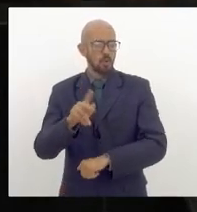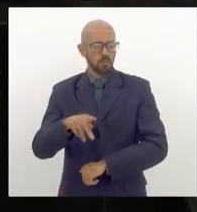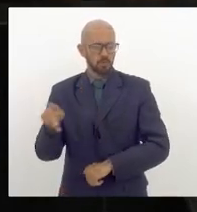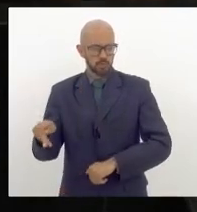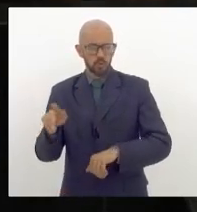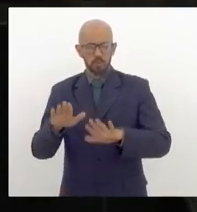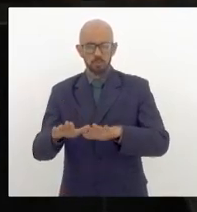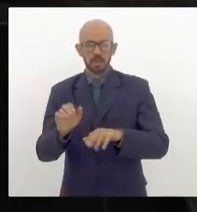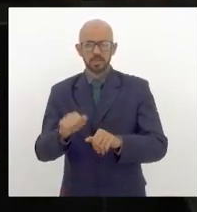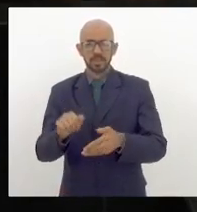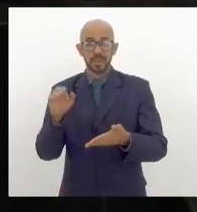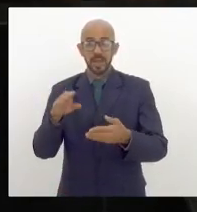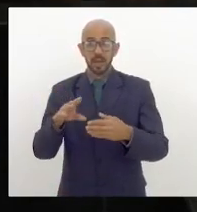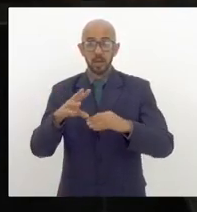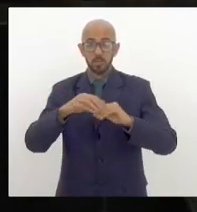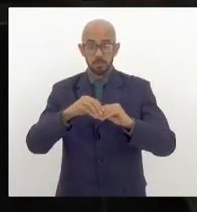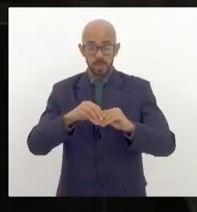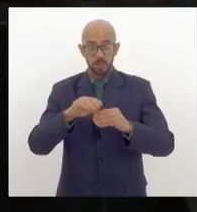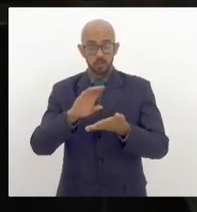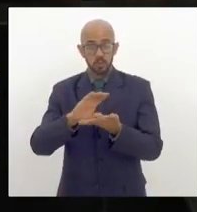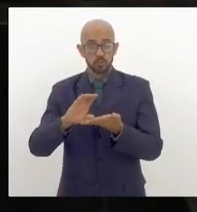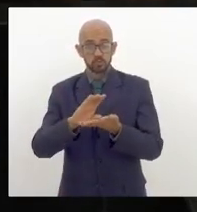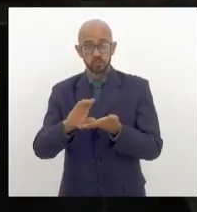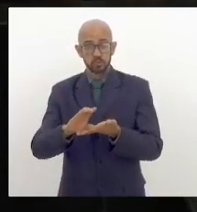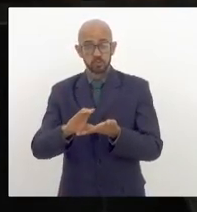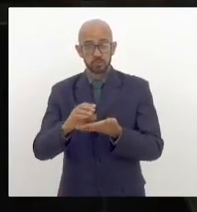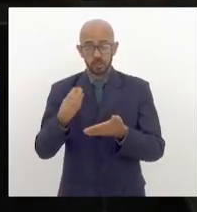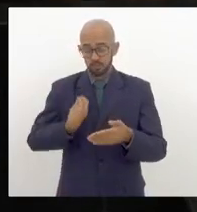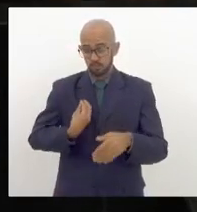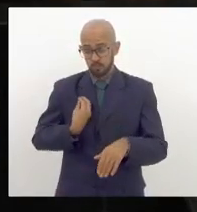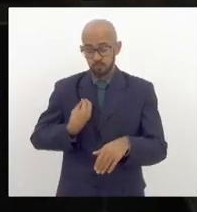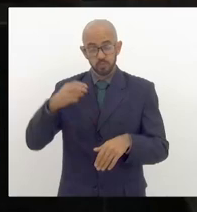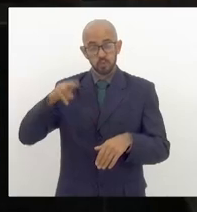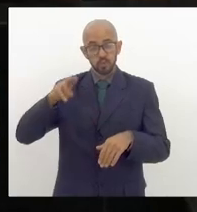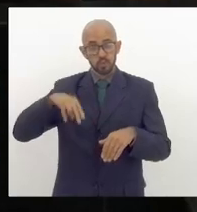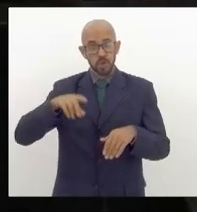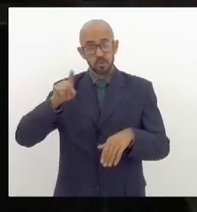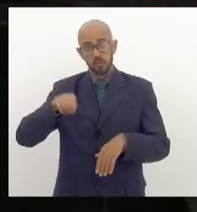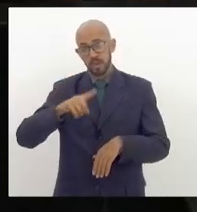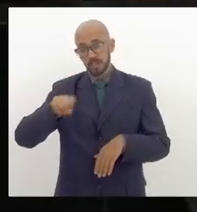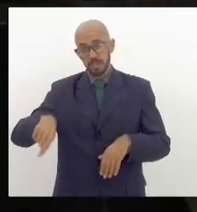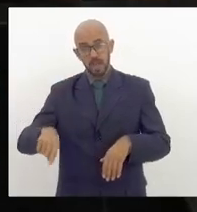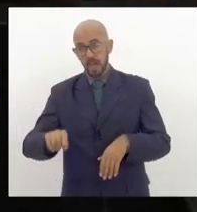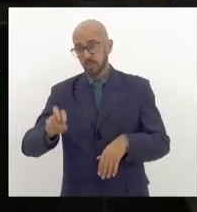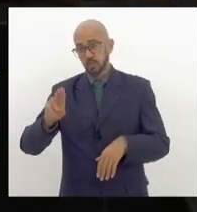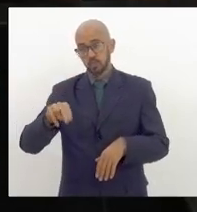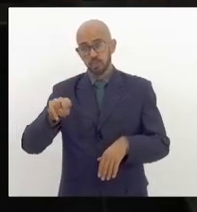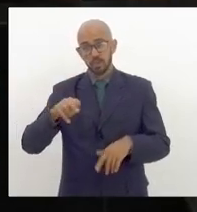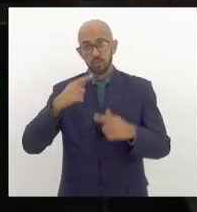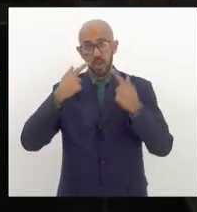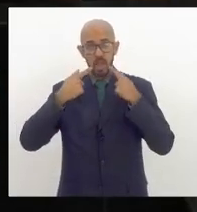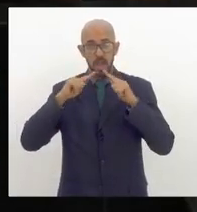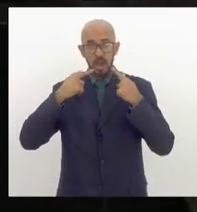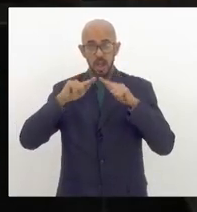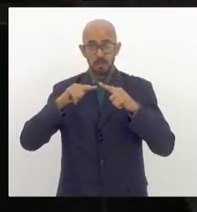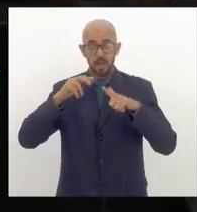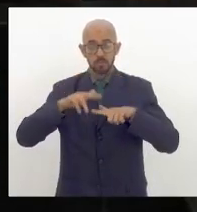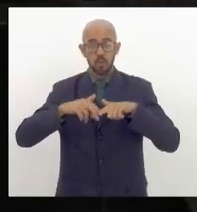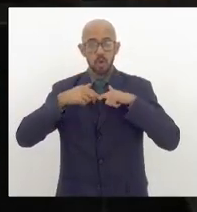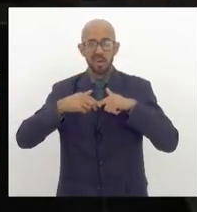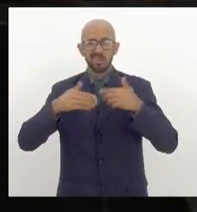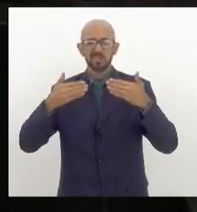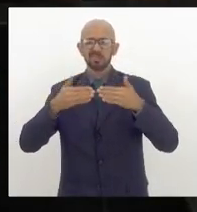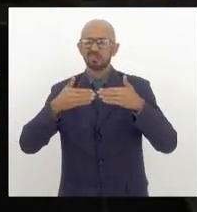fora esta emenda condicional que estão em vigor nunca foi revogada nem sequer questionada do ponto de vista da sua